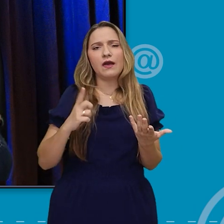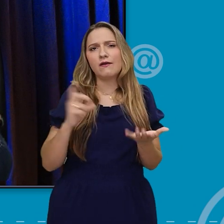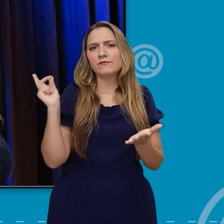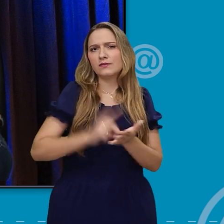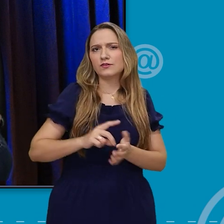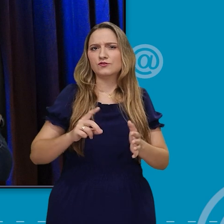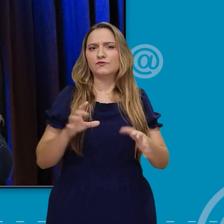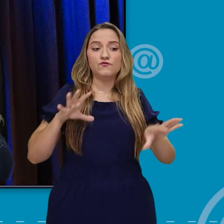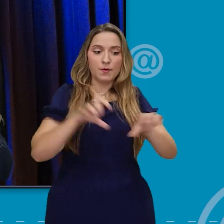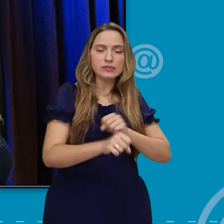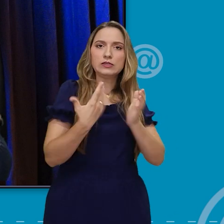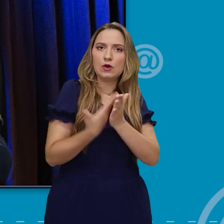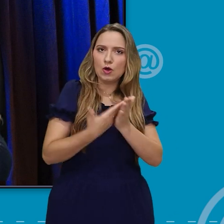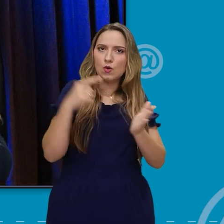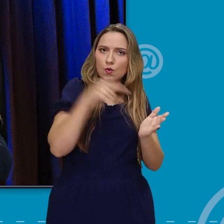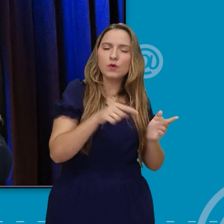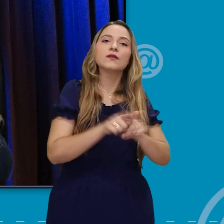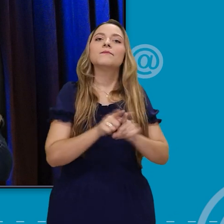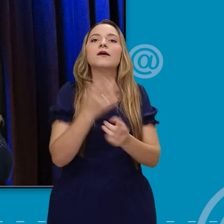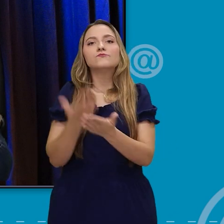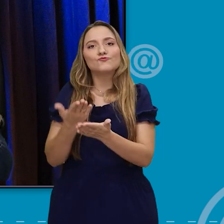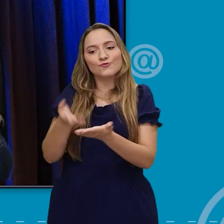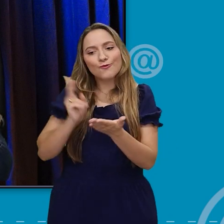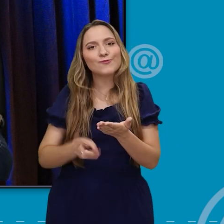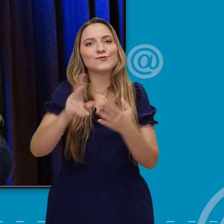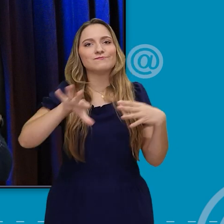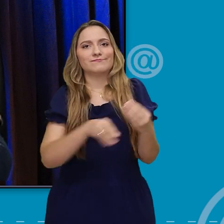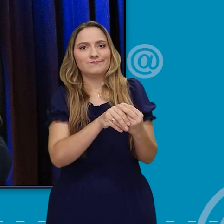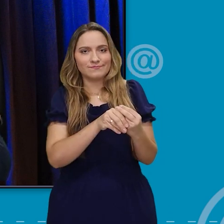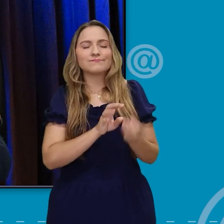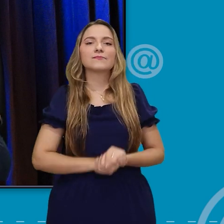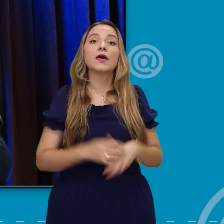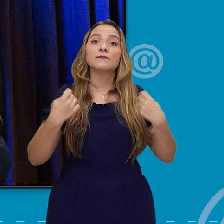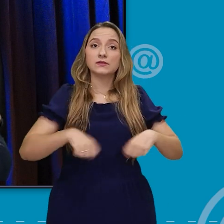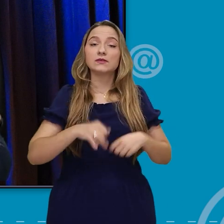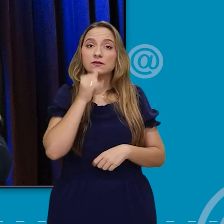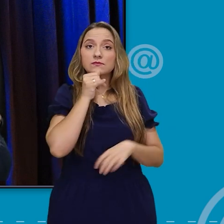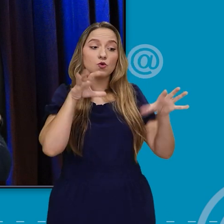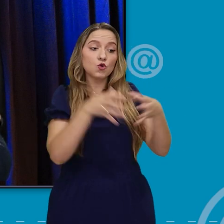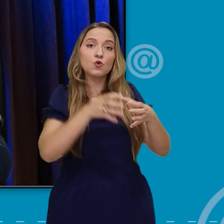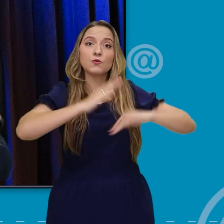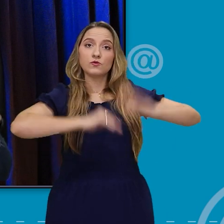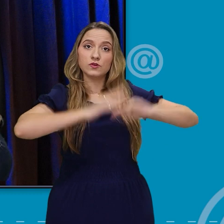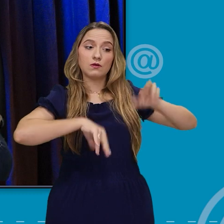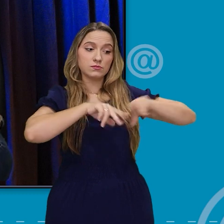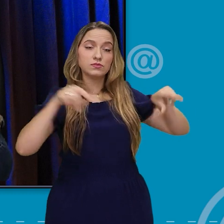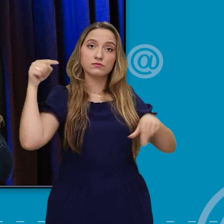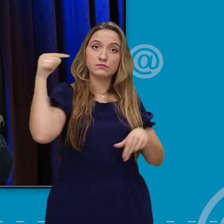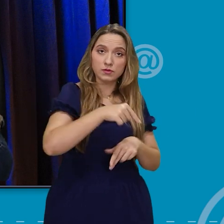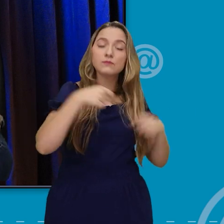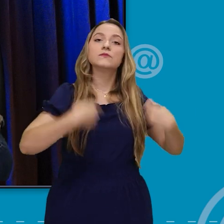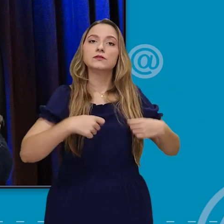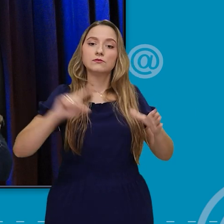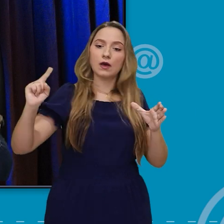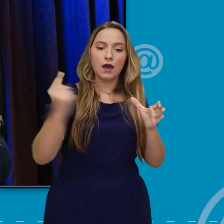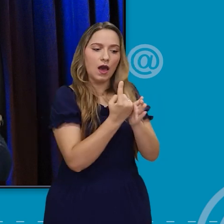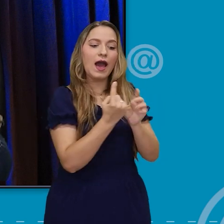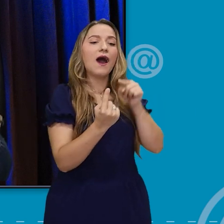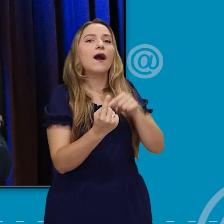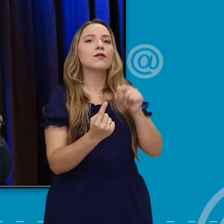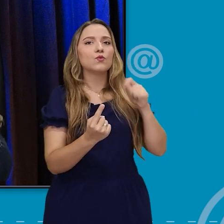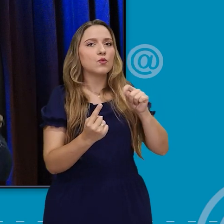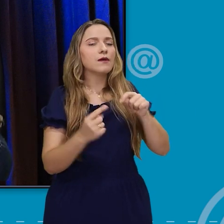olhar para direitos humanos, para a cidadania, para a integridade do sujeito, além de conhecer as deficiências e entender também como